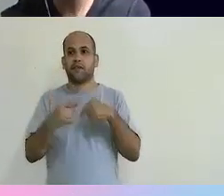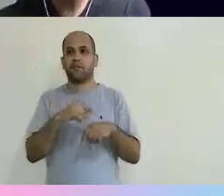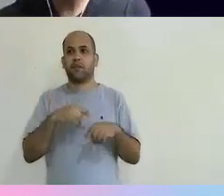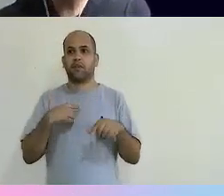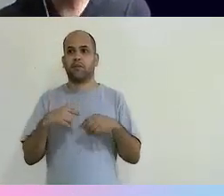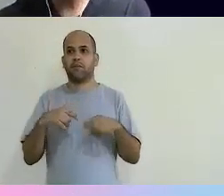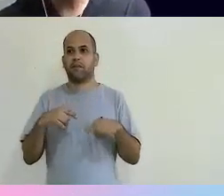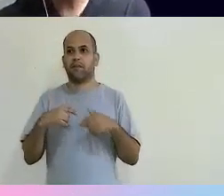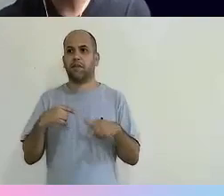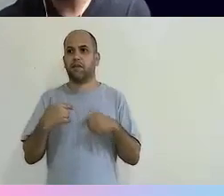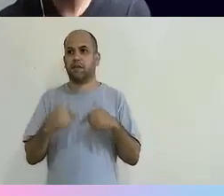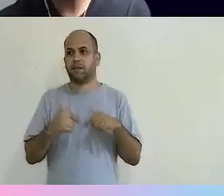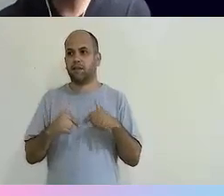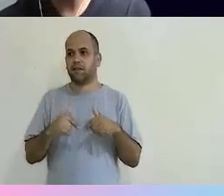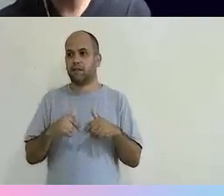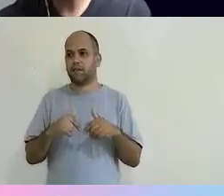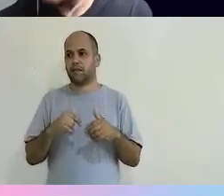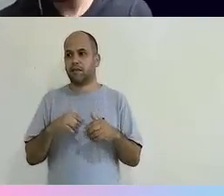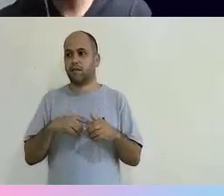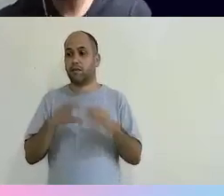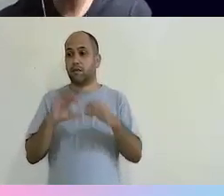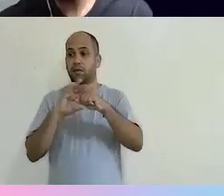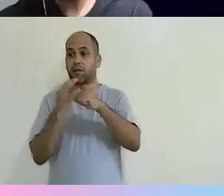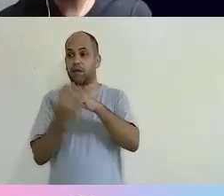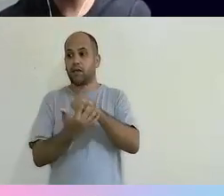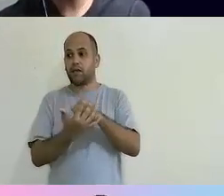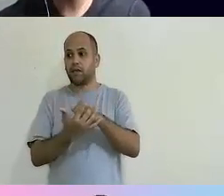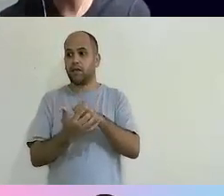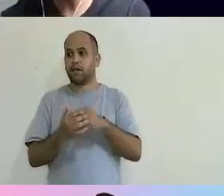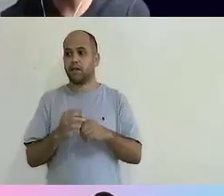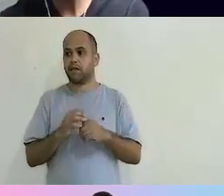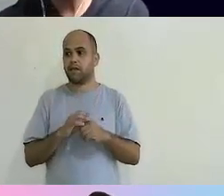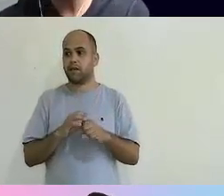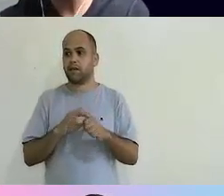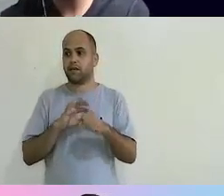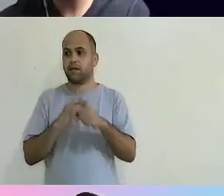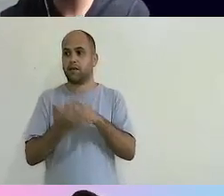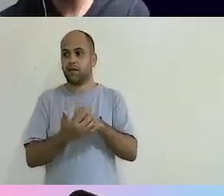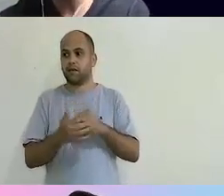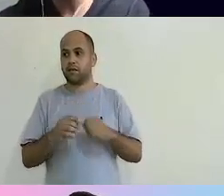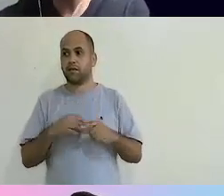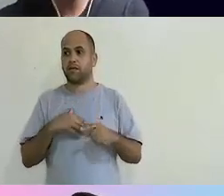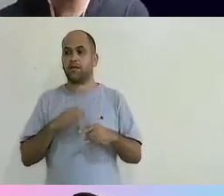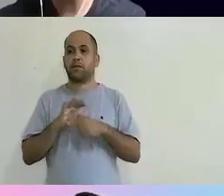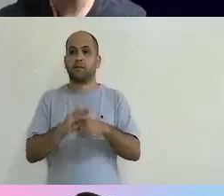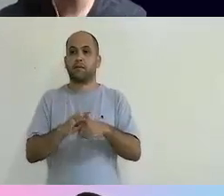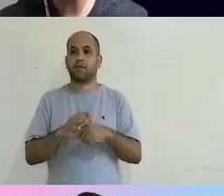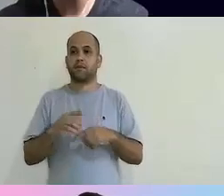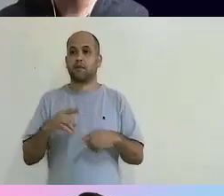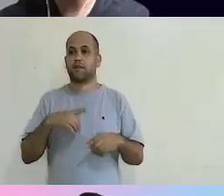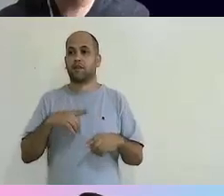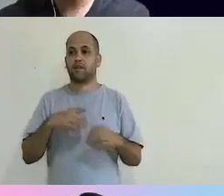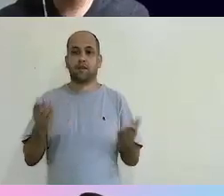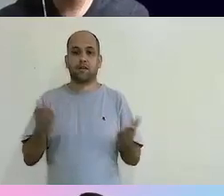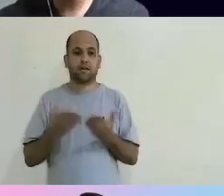mas... não ia. Com a pandemia, era isso ou era isso. Então, foi para frente, deu certo, e agora eu não